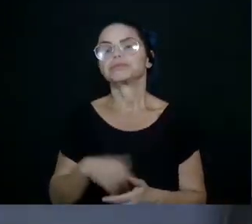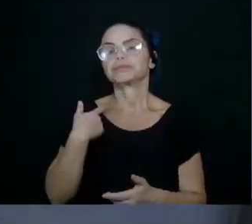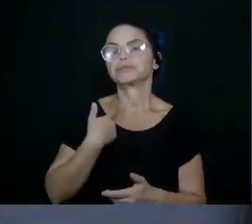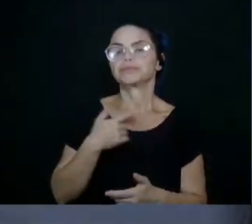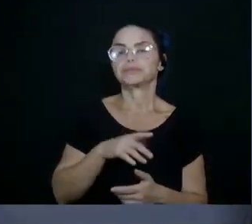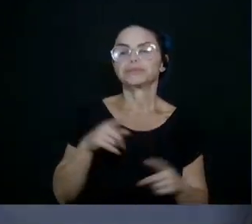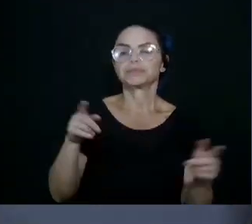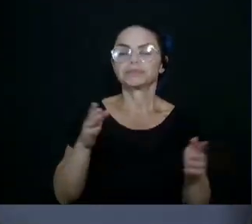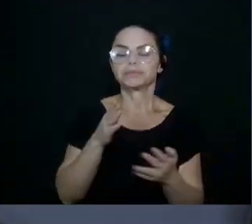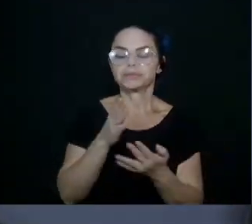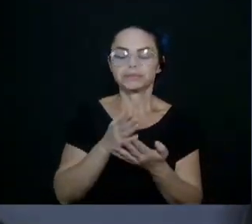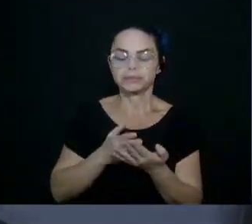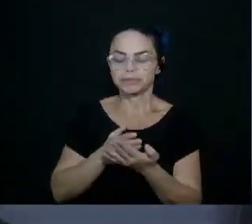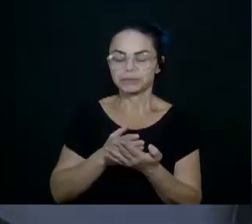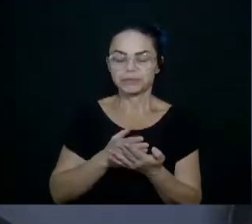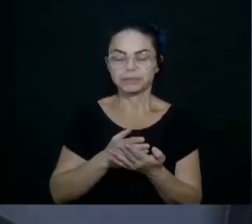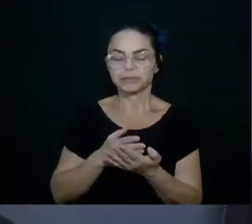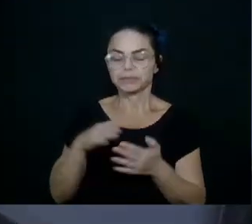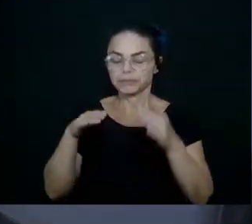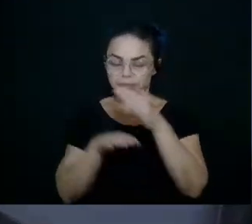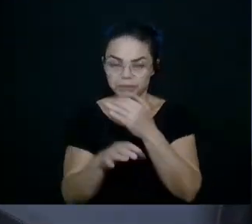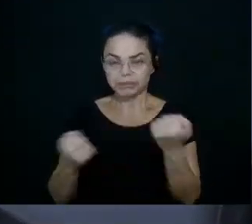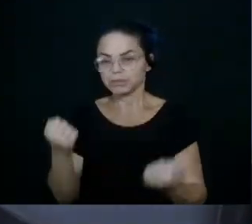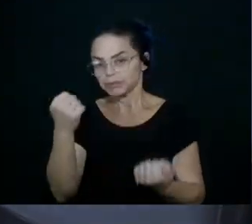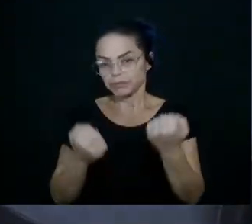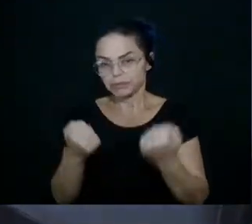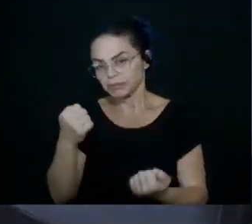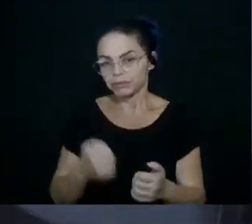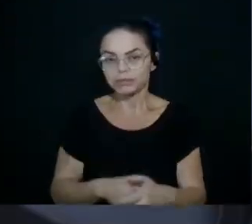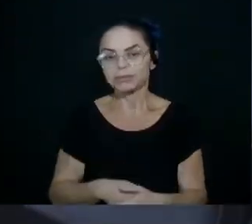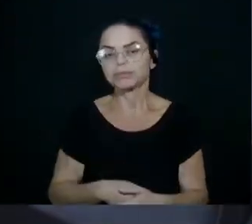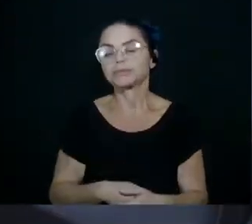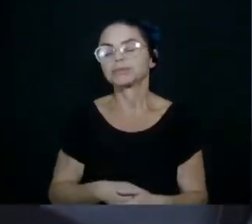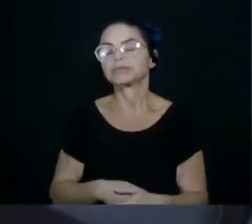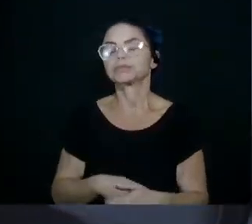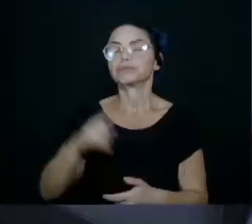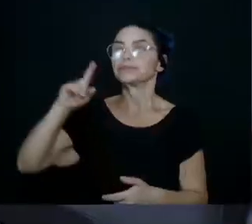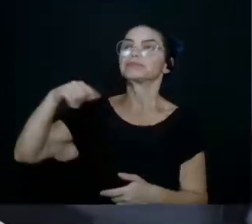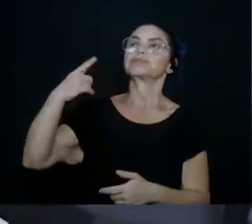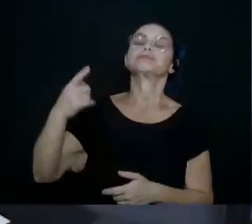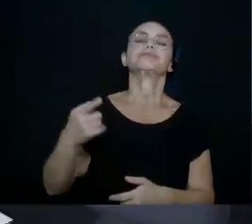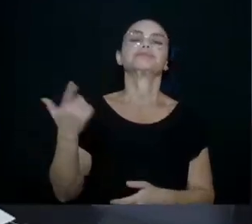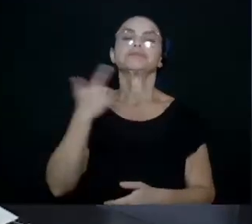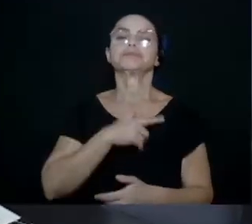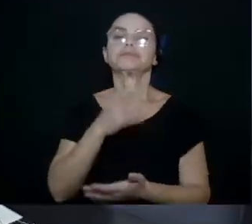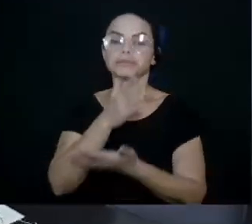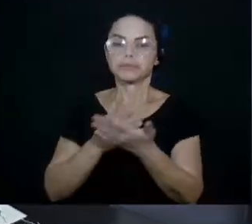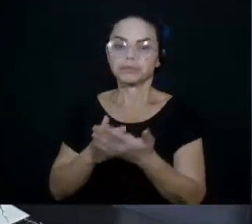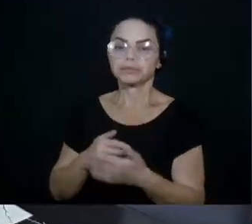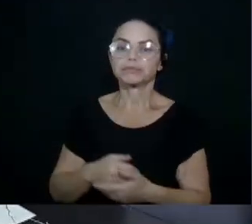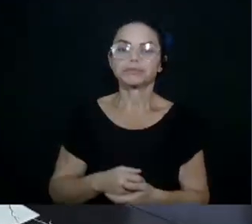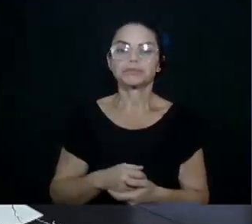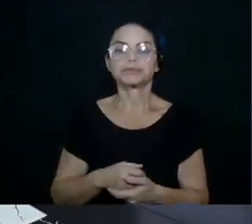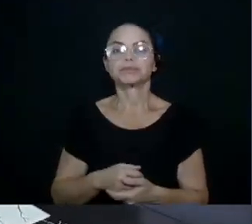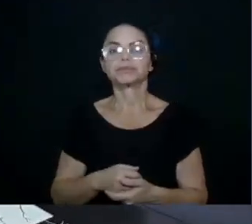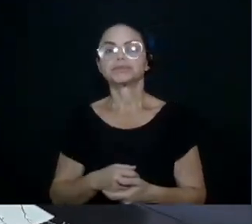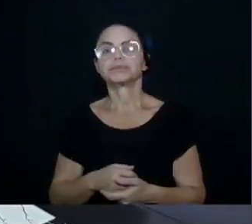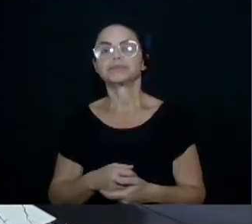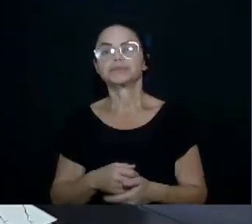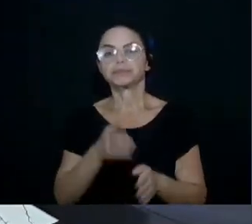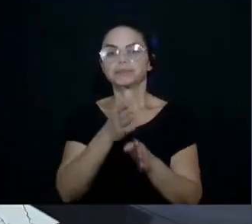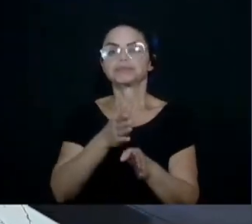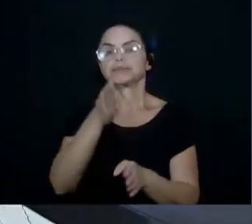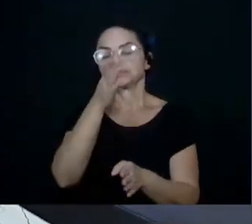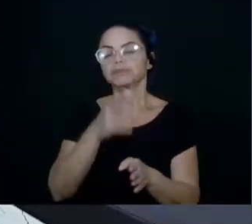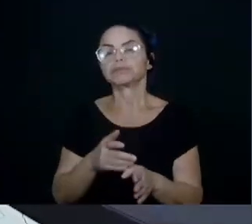era a garagem da casa, porque meu pai morava ainda junto com a gente, e a outra parte eu consegui dividir, fiz uma parede ali para conseguir montar o